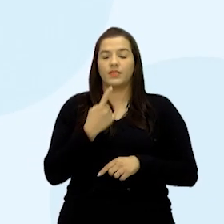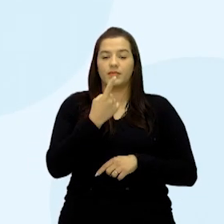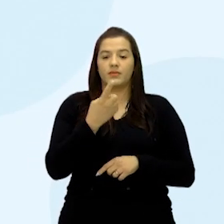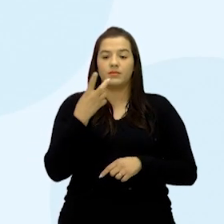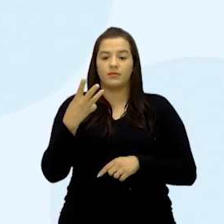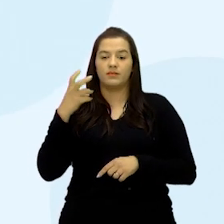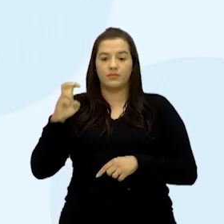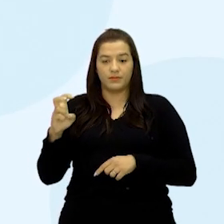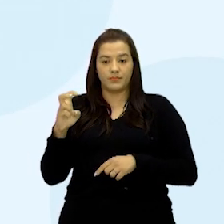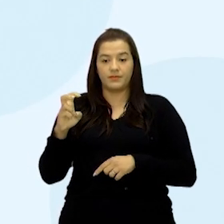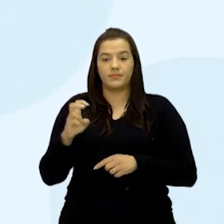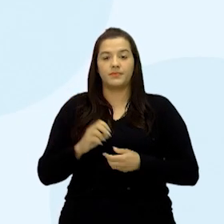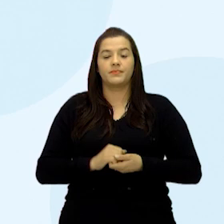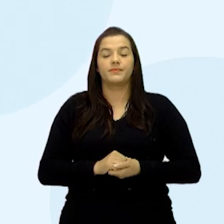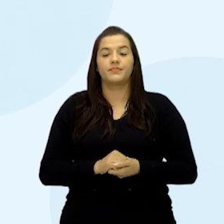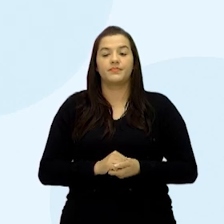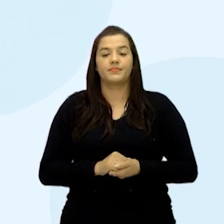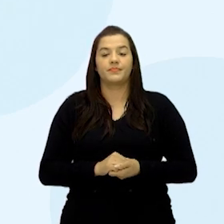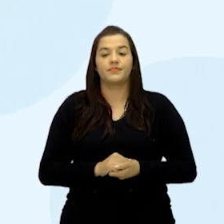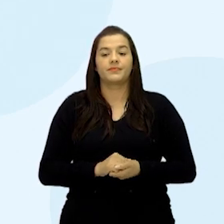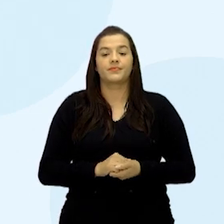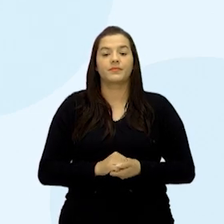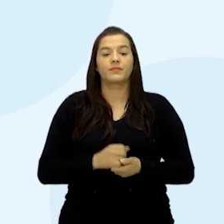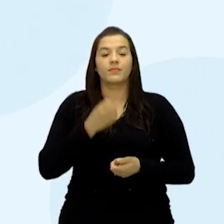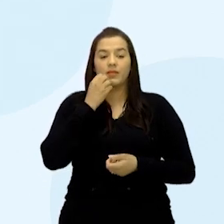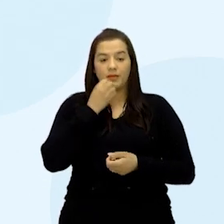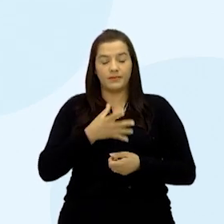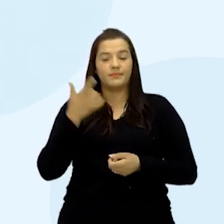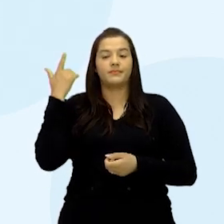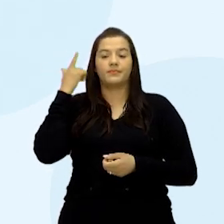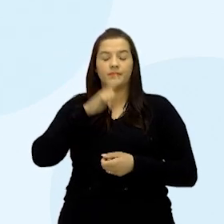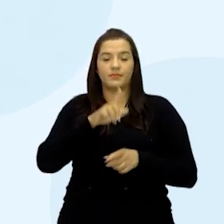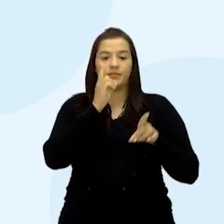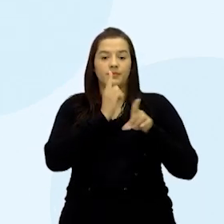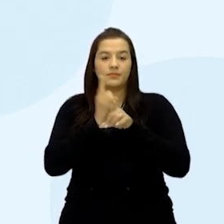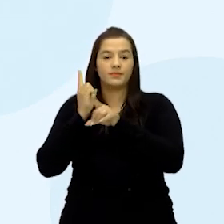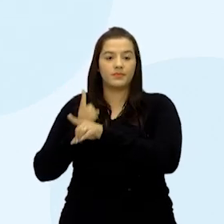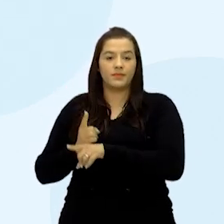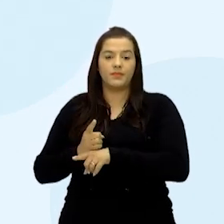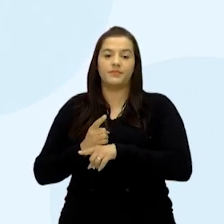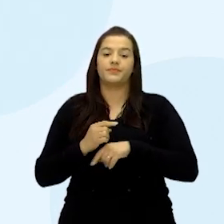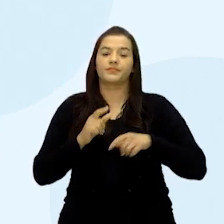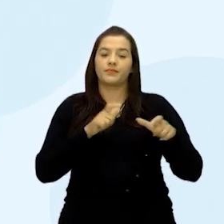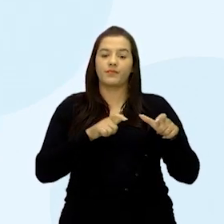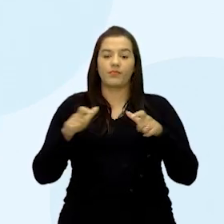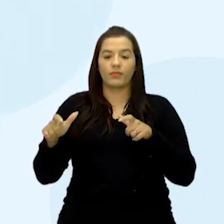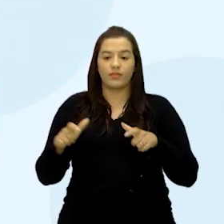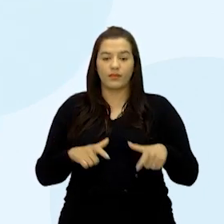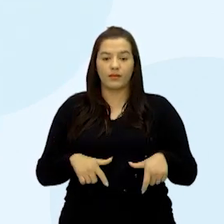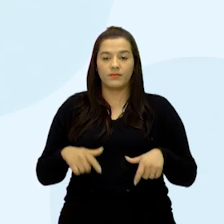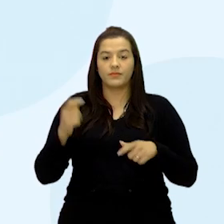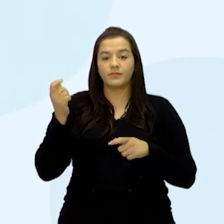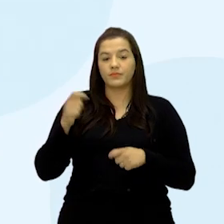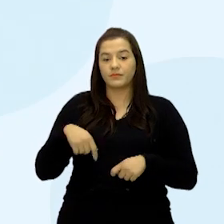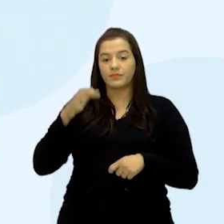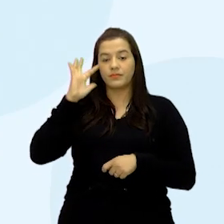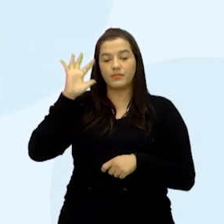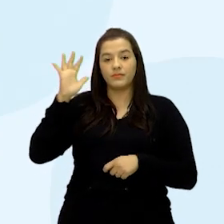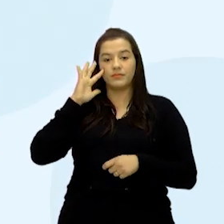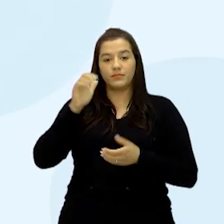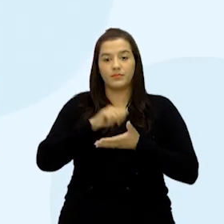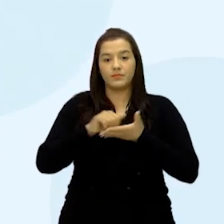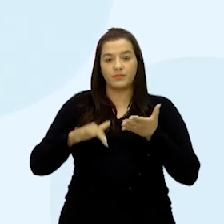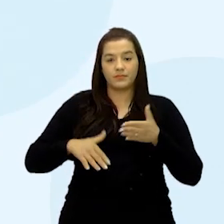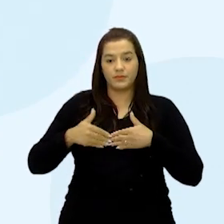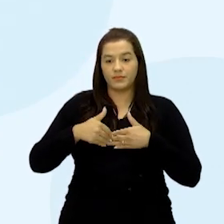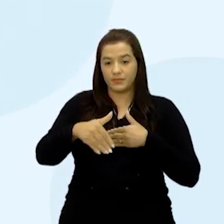que é 135. Muito bom. Muito bom? Então, a gente consegue descobrir os termos aí pela posição. Agora, vamos pensar na atividade daqui a